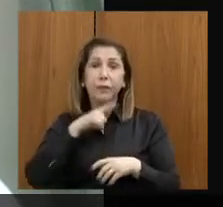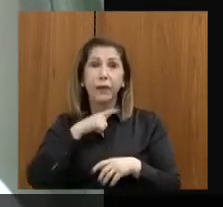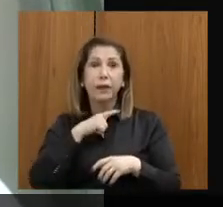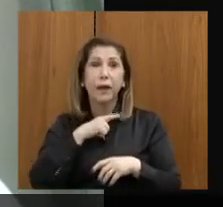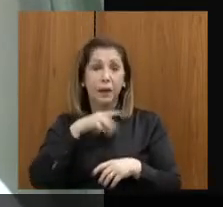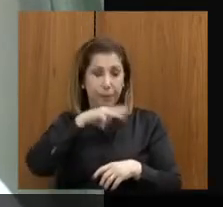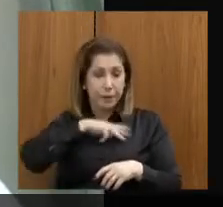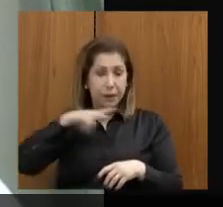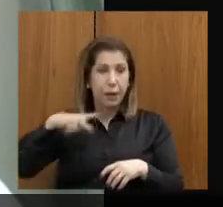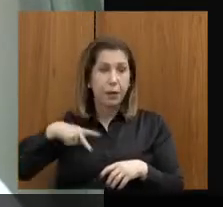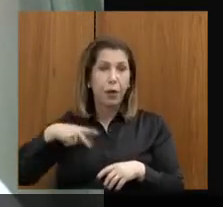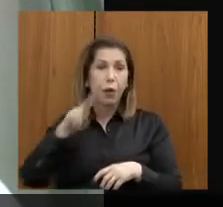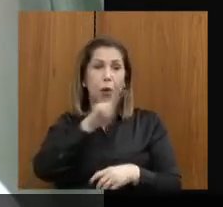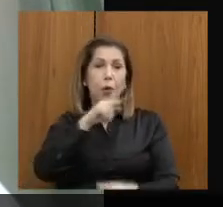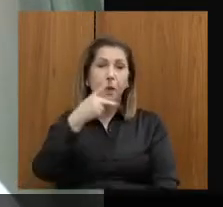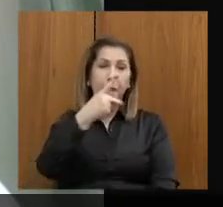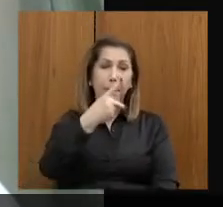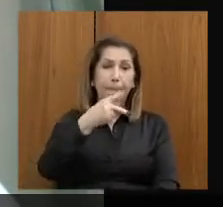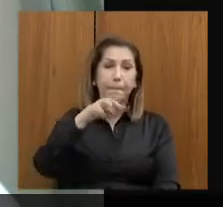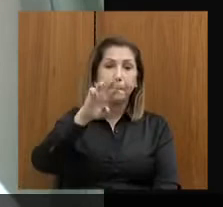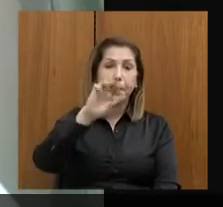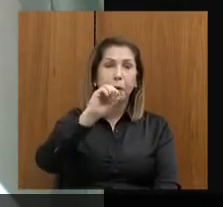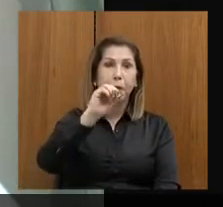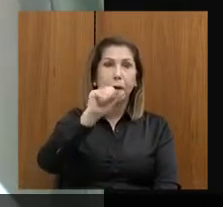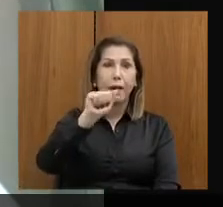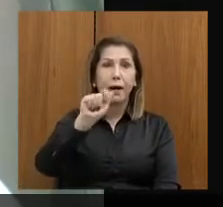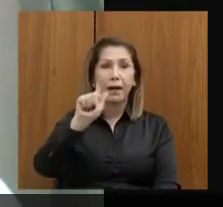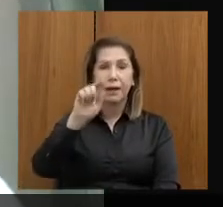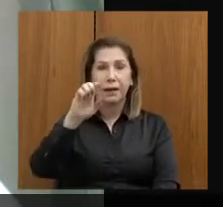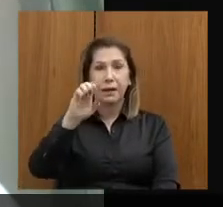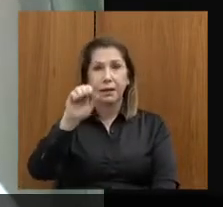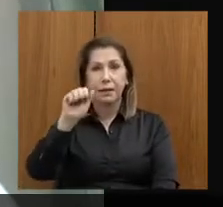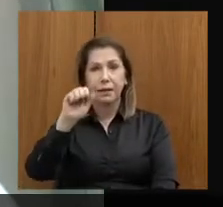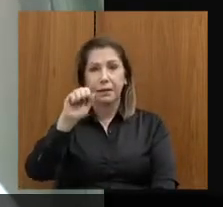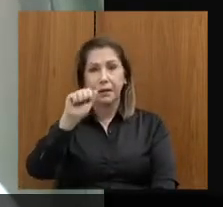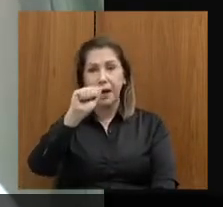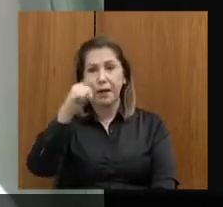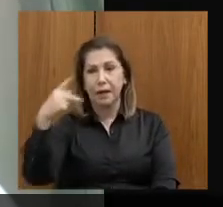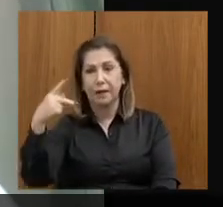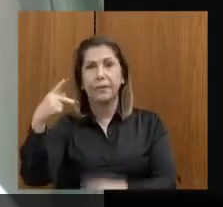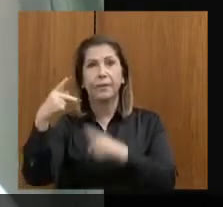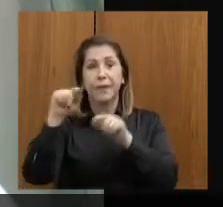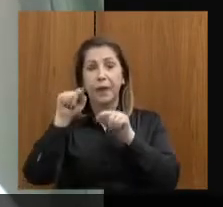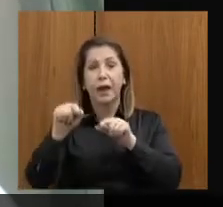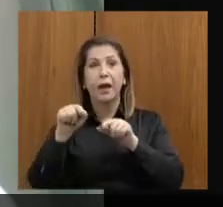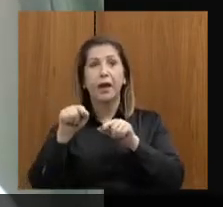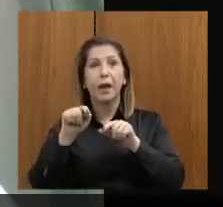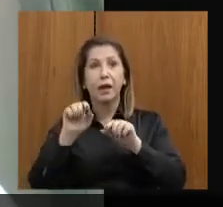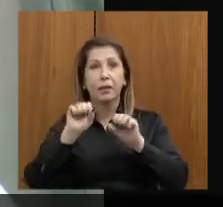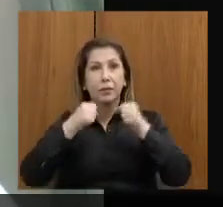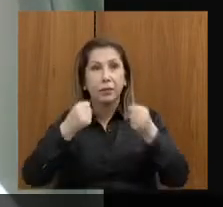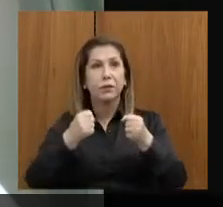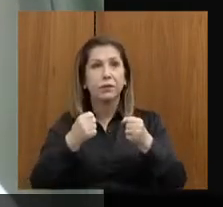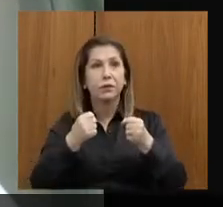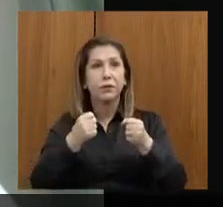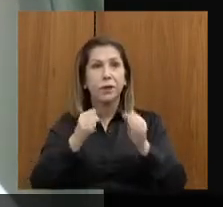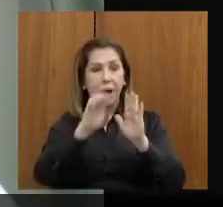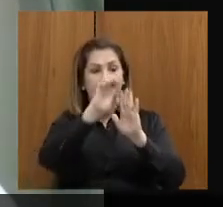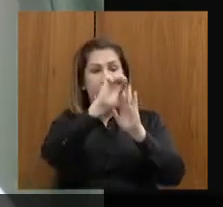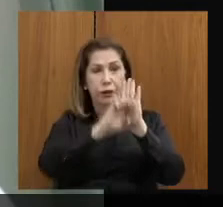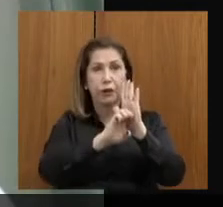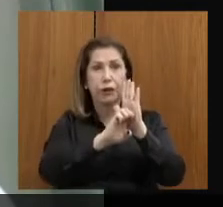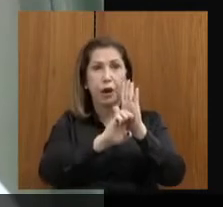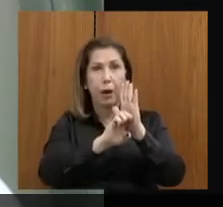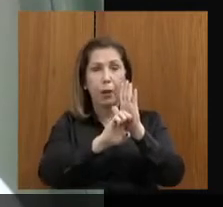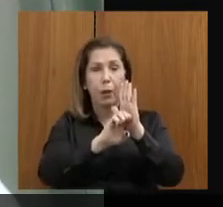que me senti uma proap programa de apoio ação dessa região central de táxi queimavam aconteceu um bagulho cobertura digital e